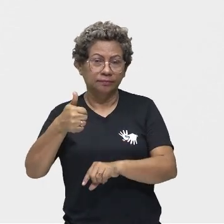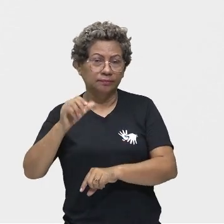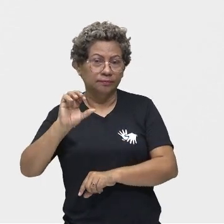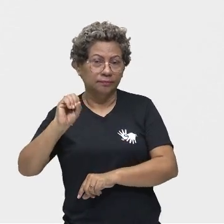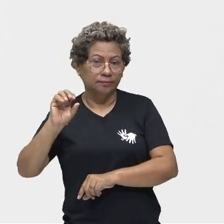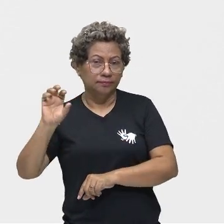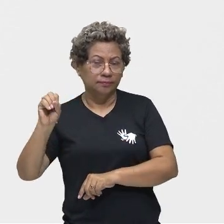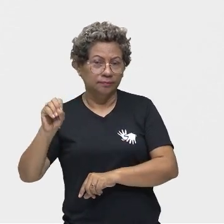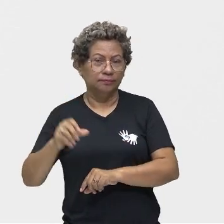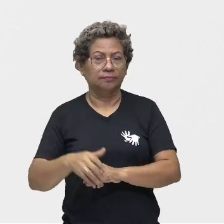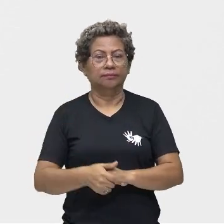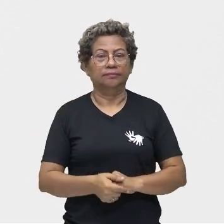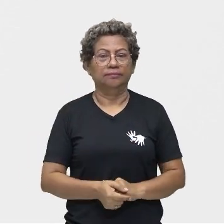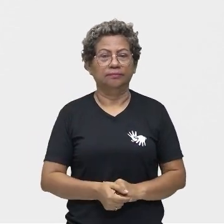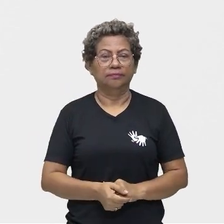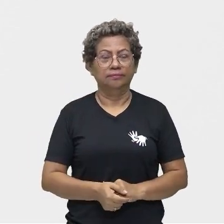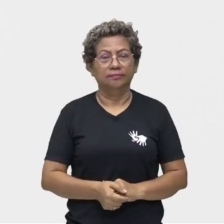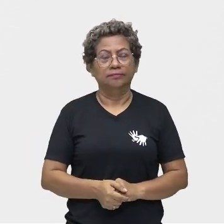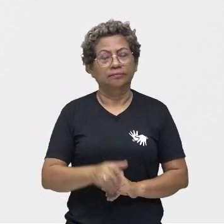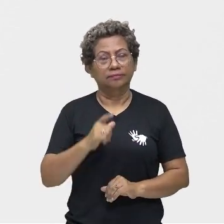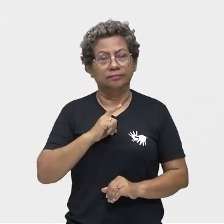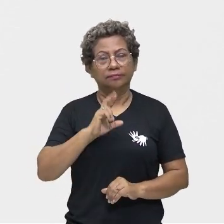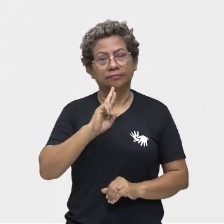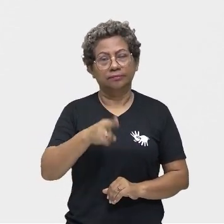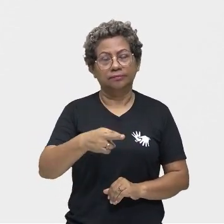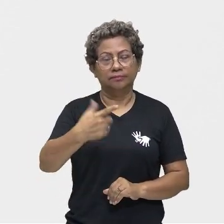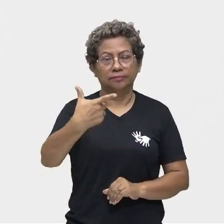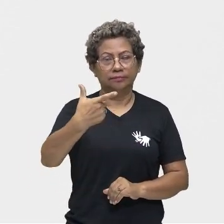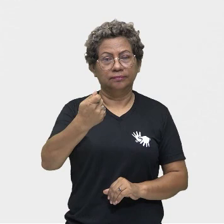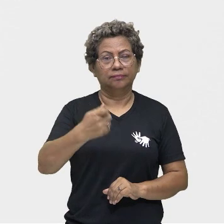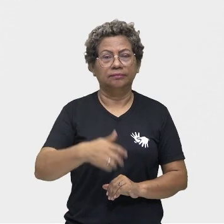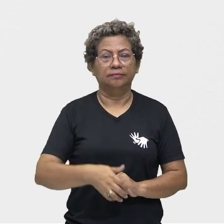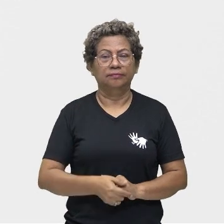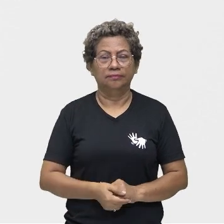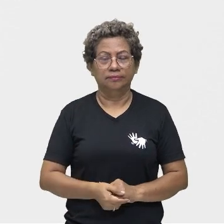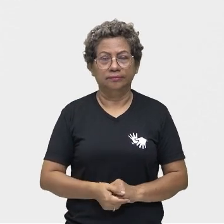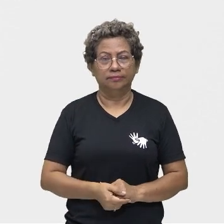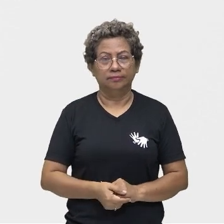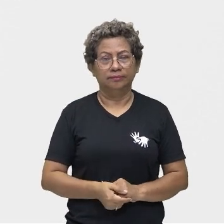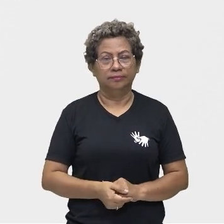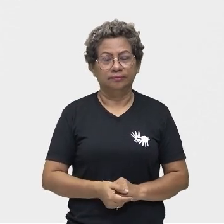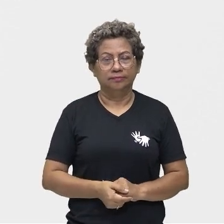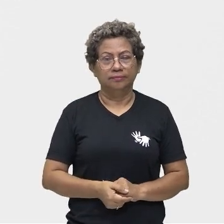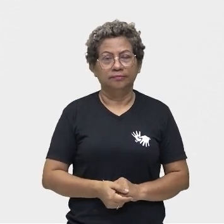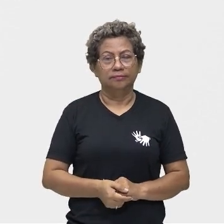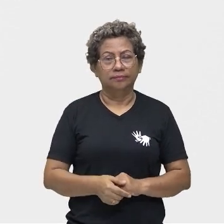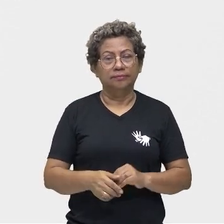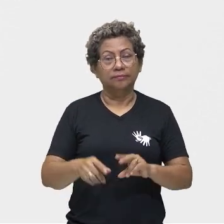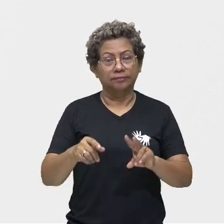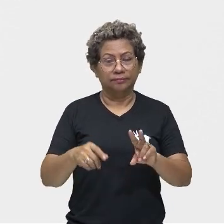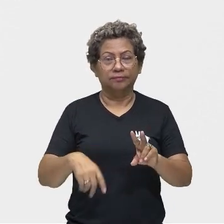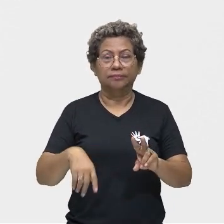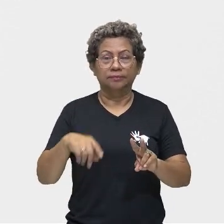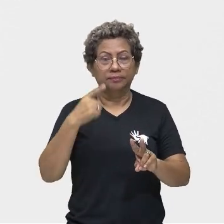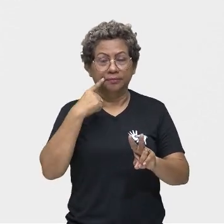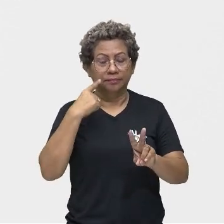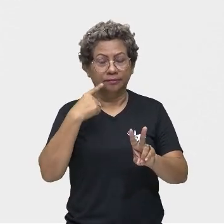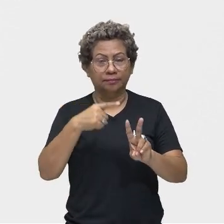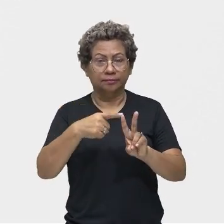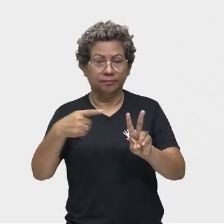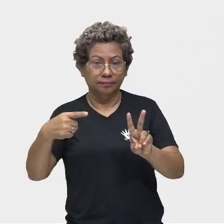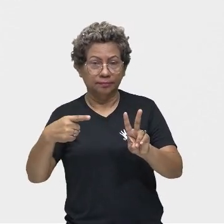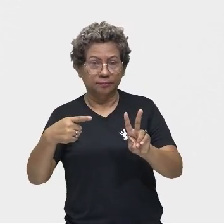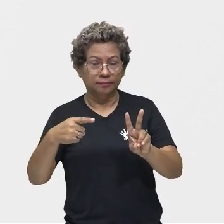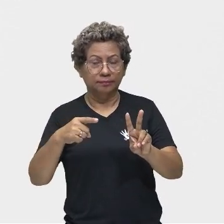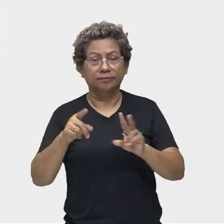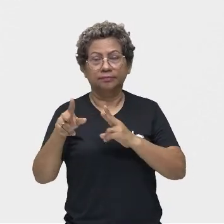Aí nós tiramos a raiz quadrada de 4, que dá 2, e a raiz quadrada de 100, que é igual a 10. E 2 vezes